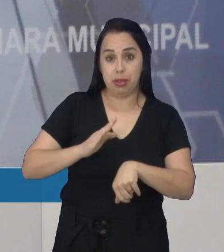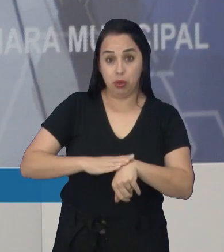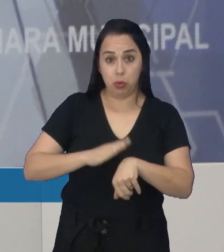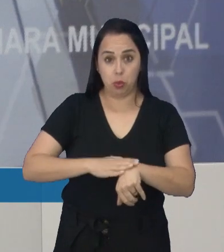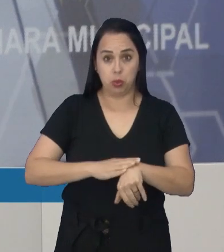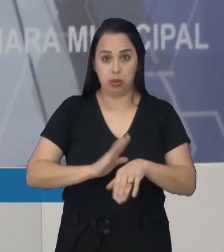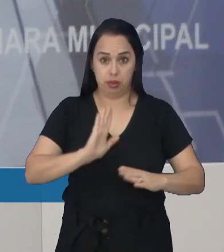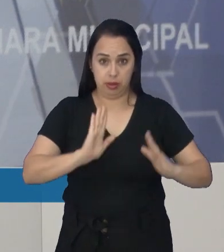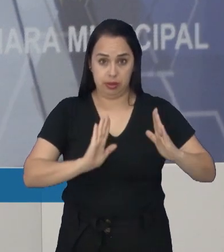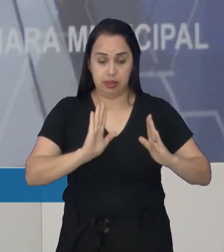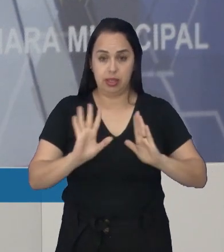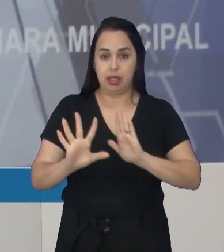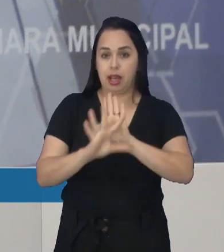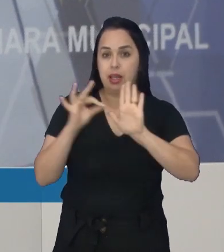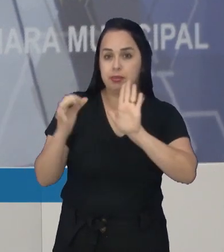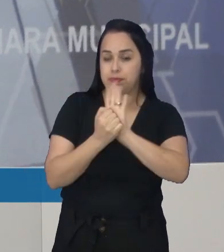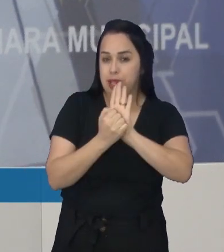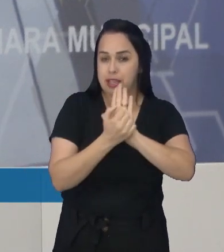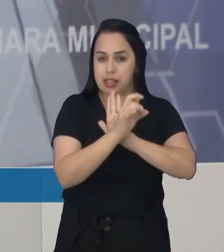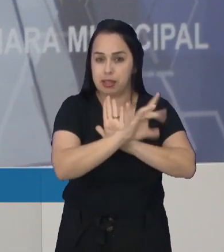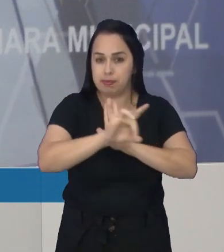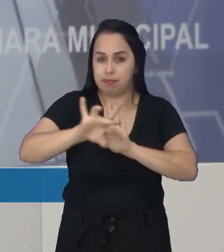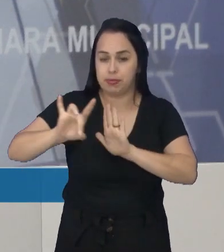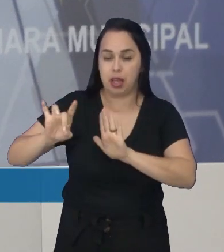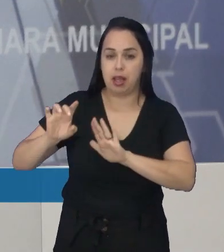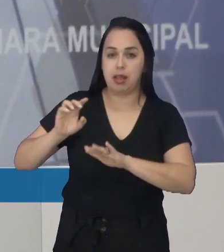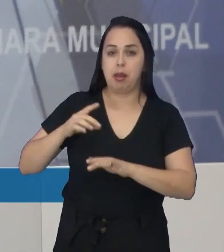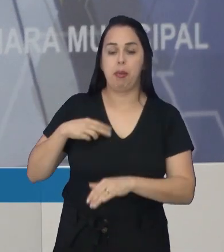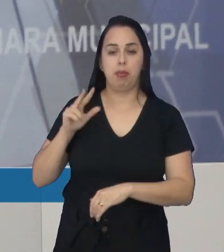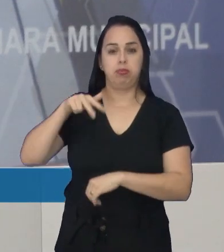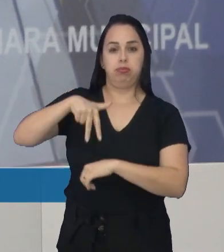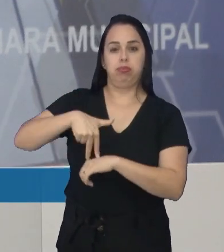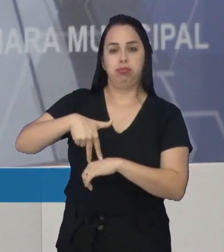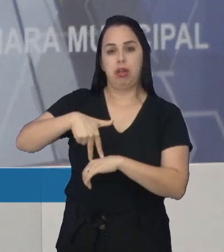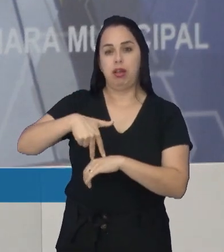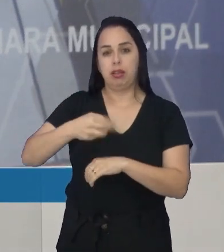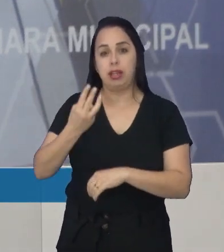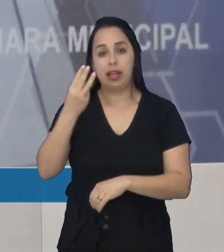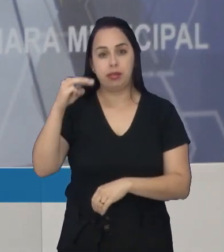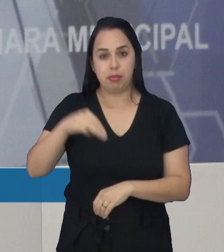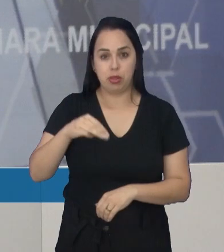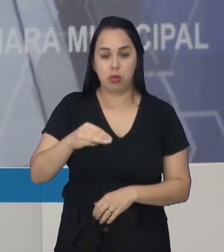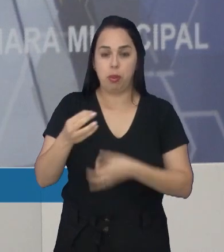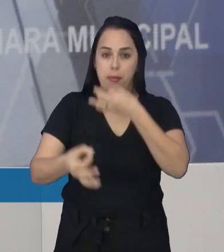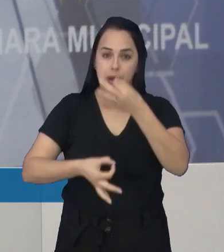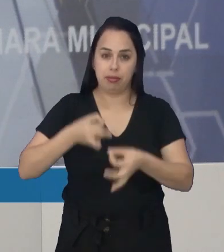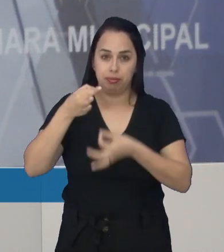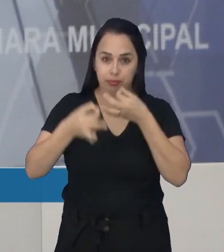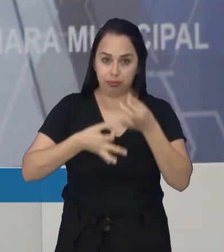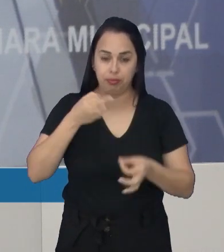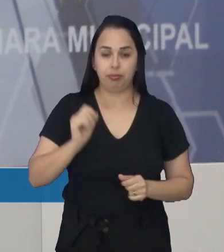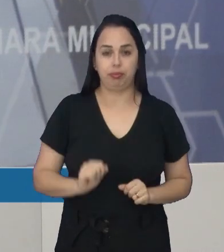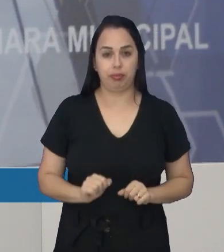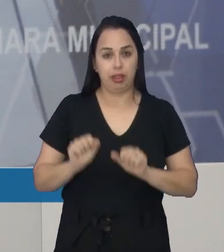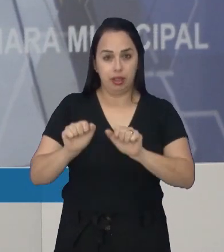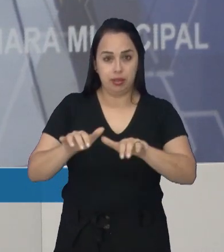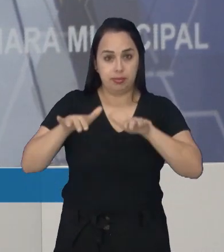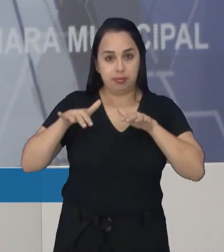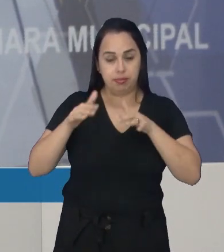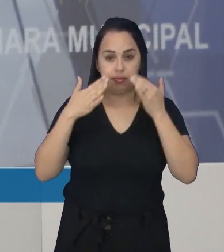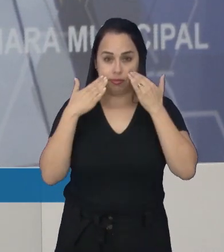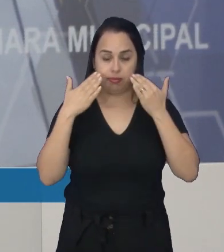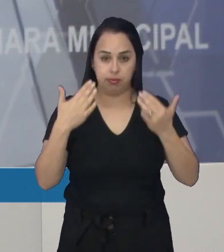cada escrito terá direito a manifestação de no máximo três minutos o desenvolvimento da audiência pública